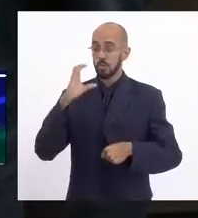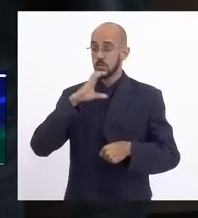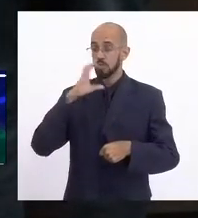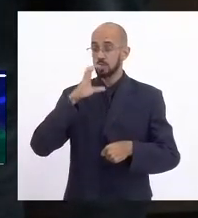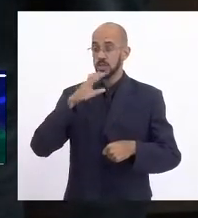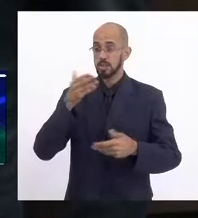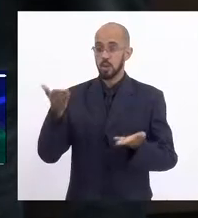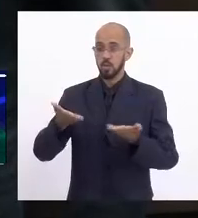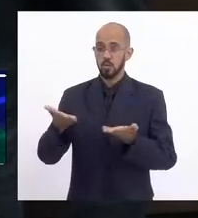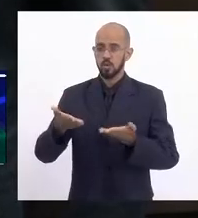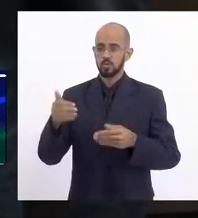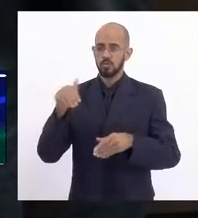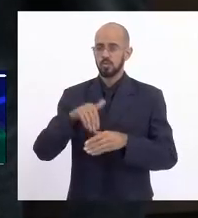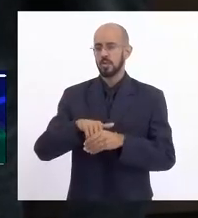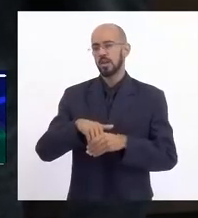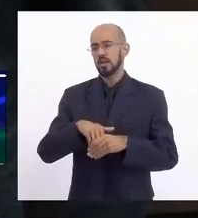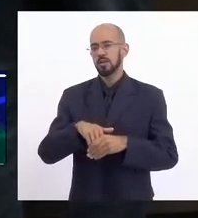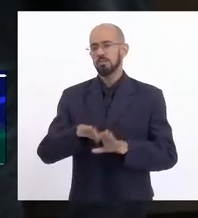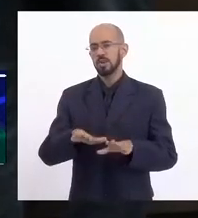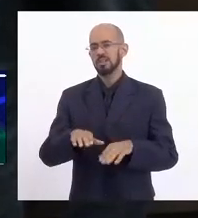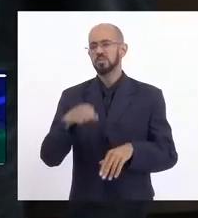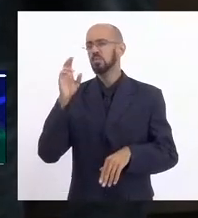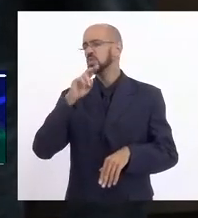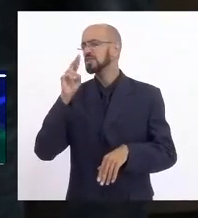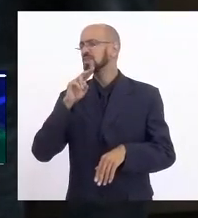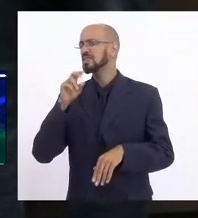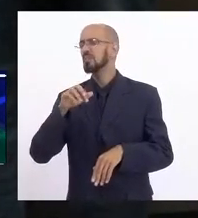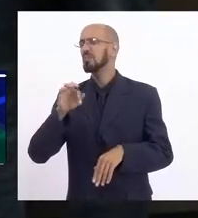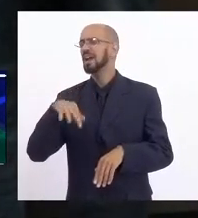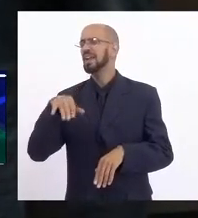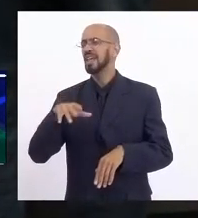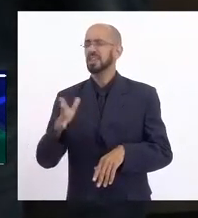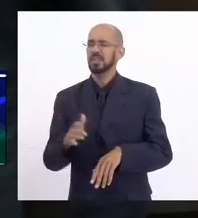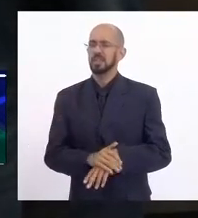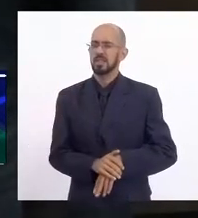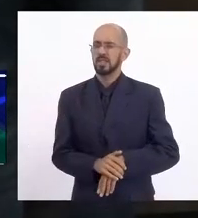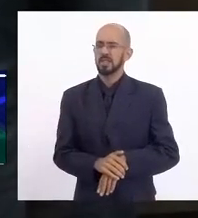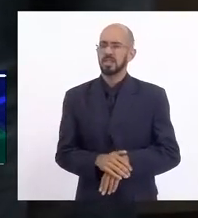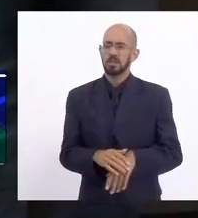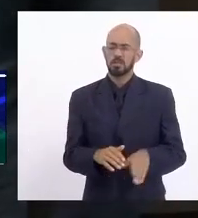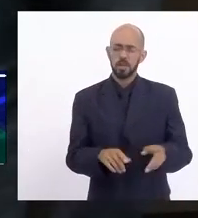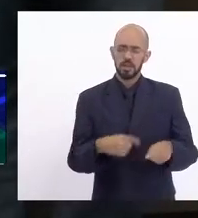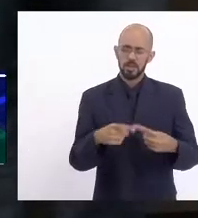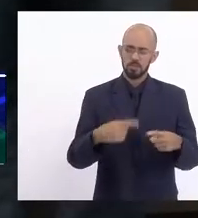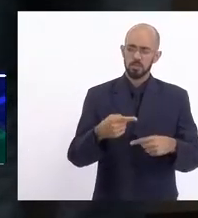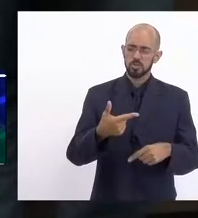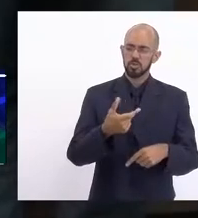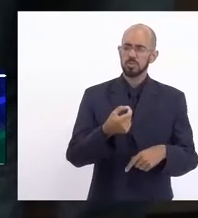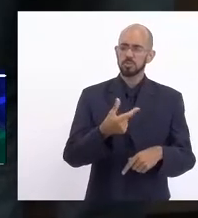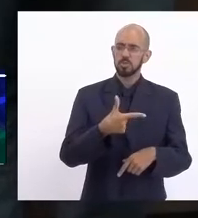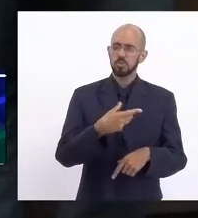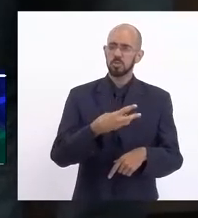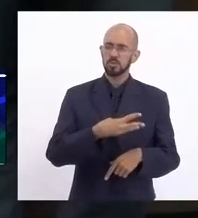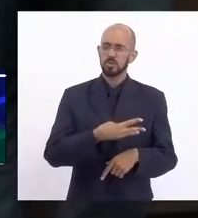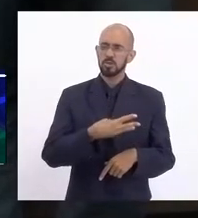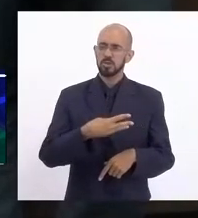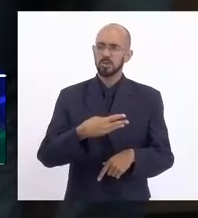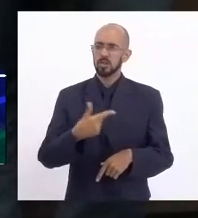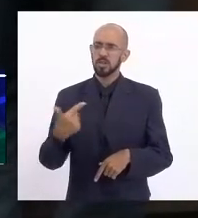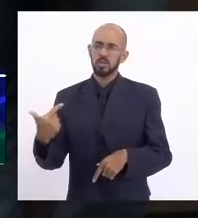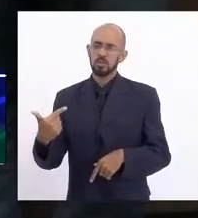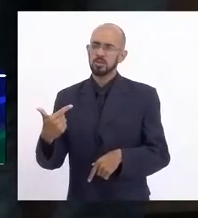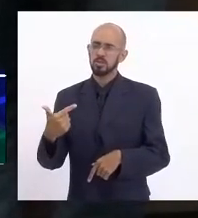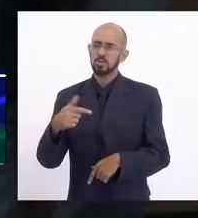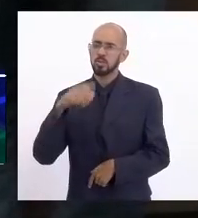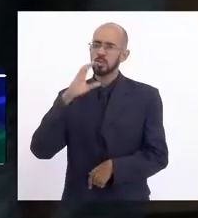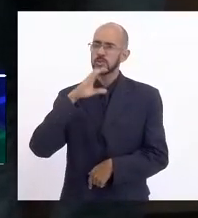urgência. Urgência para quem, senhora presidente? Para postergar para 2032? Eu pergunto,